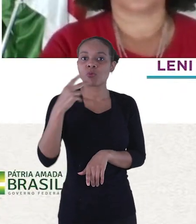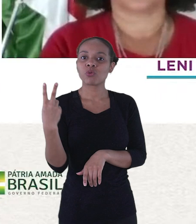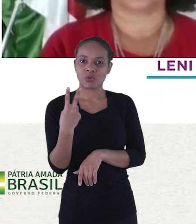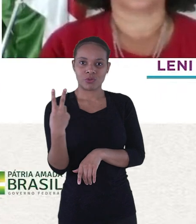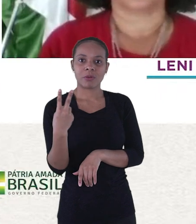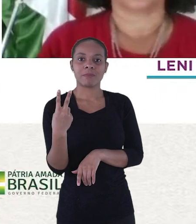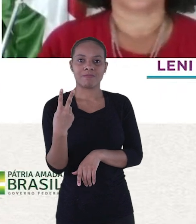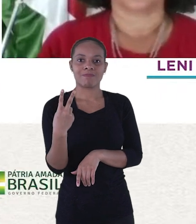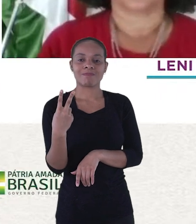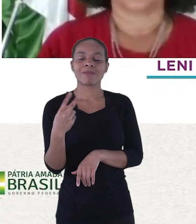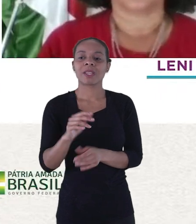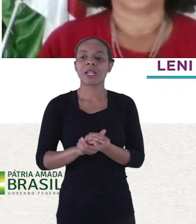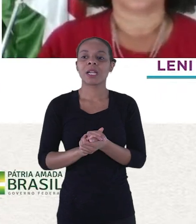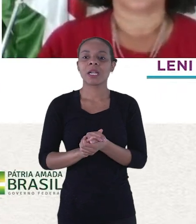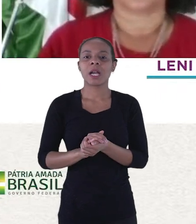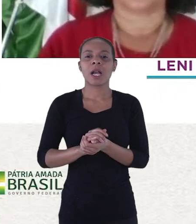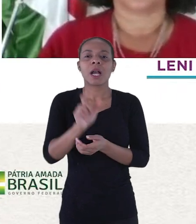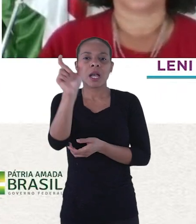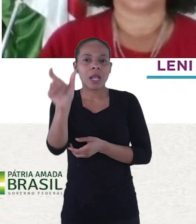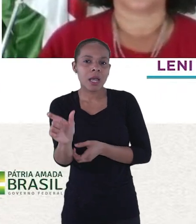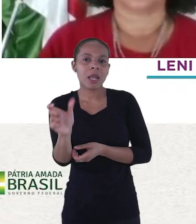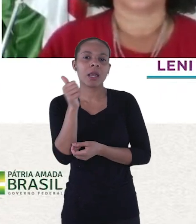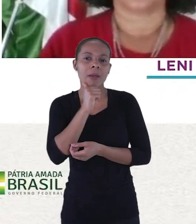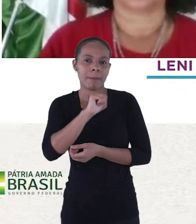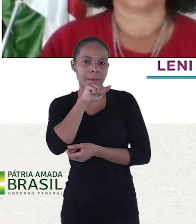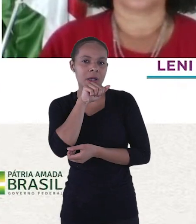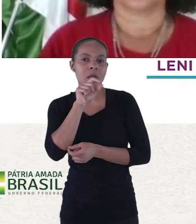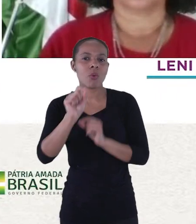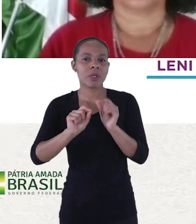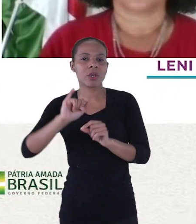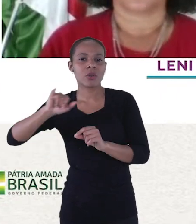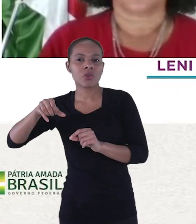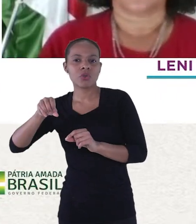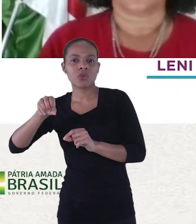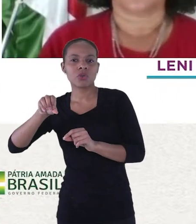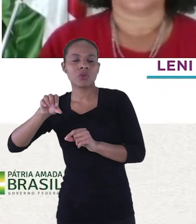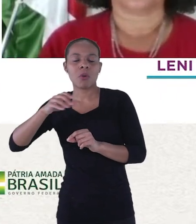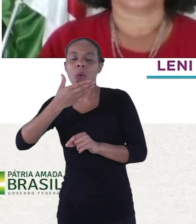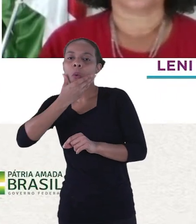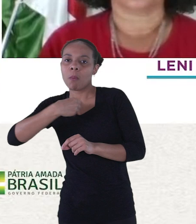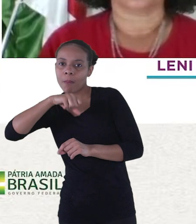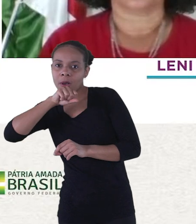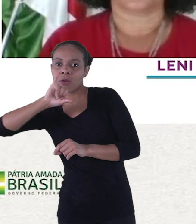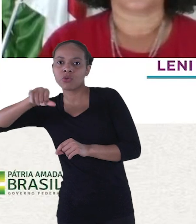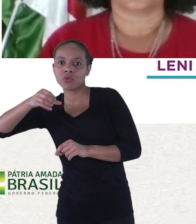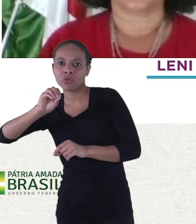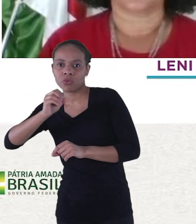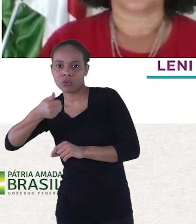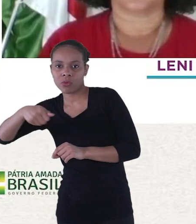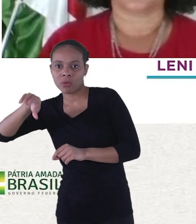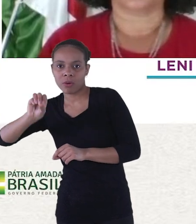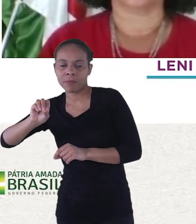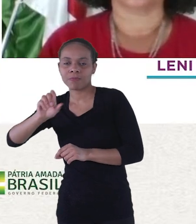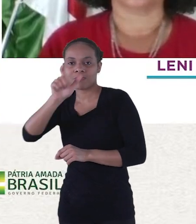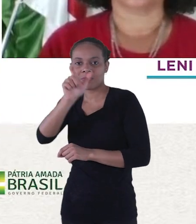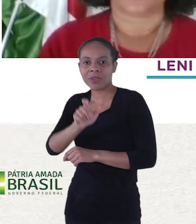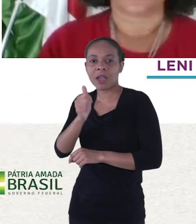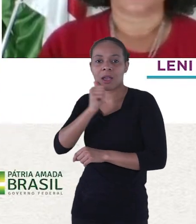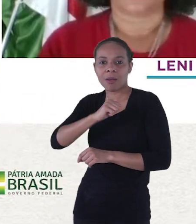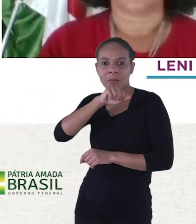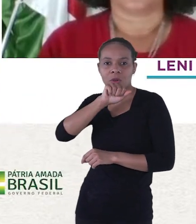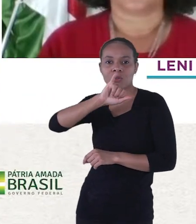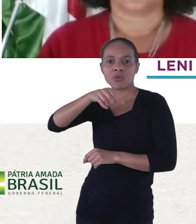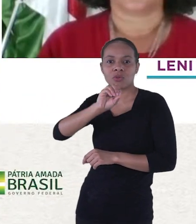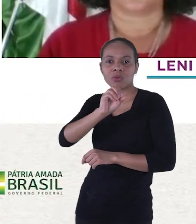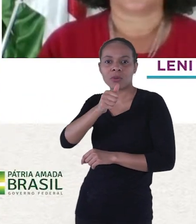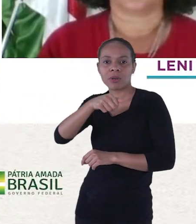Veloso e a mãe a avó era Joana Veloso. Os dois são de origem aí de Araxá. Eu